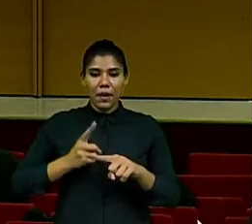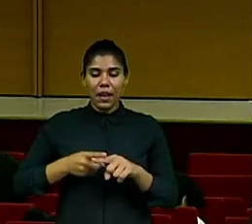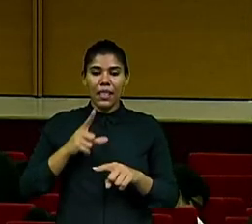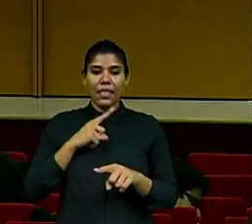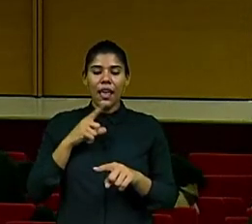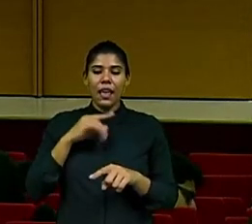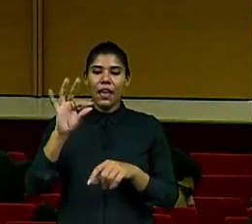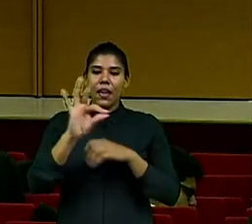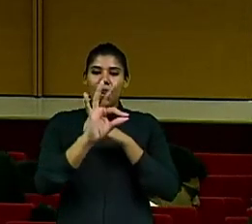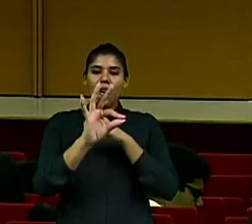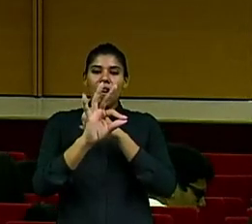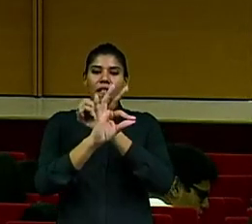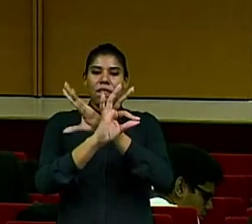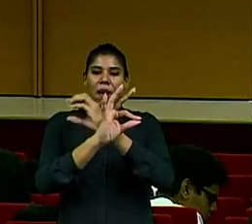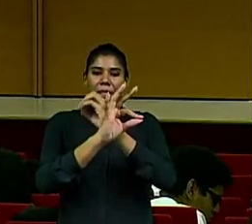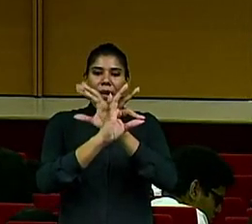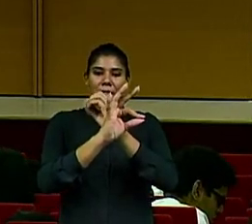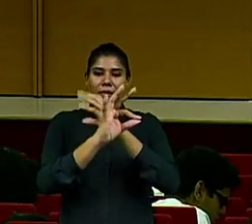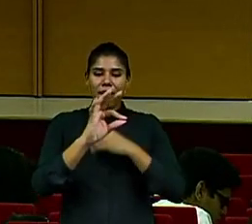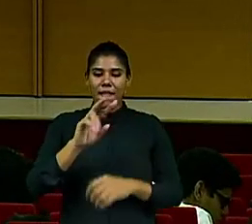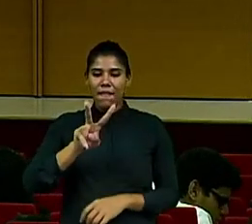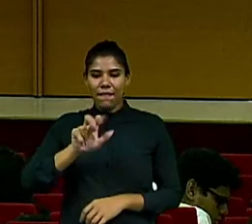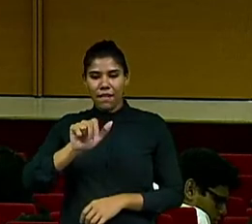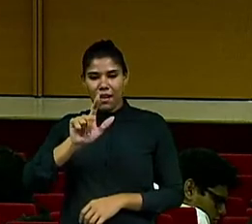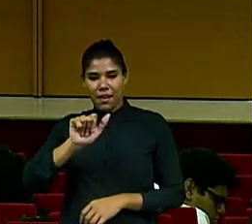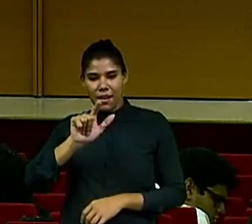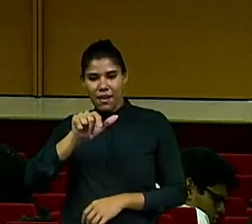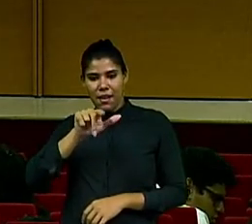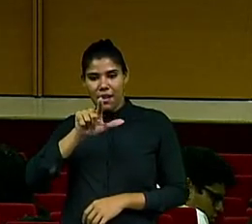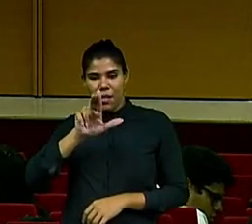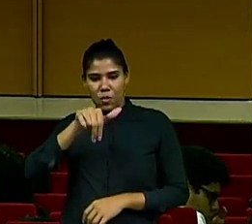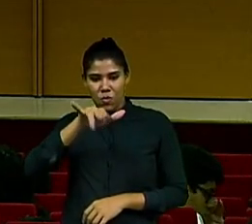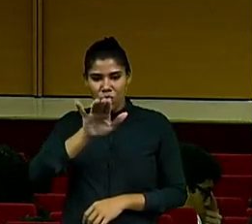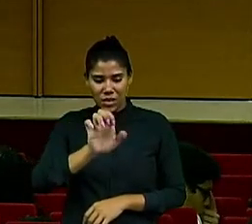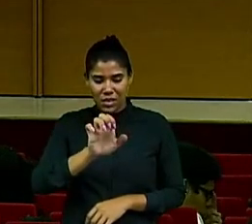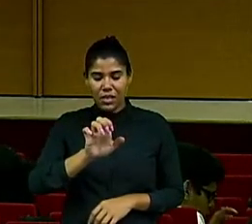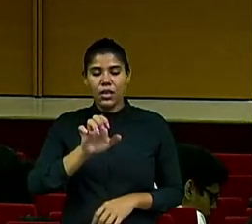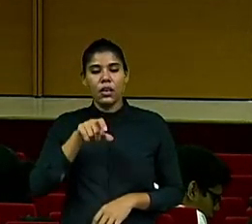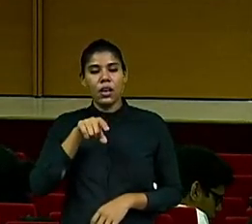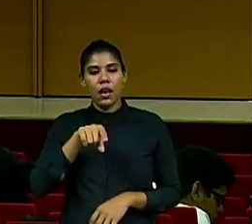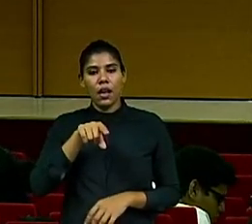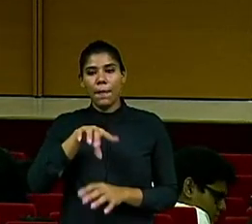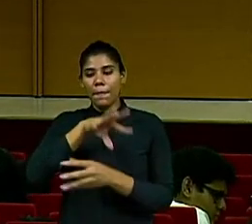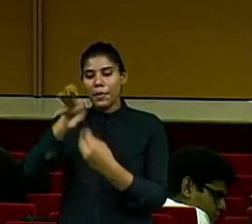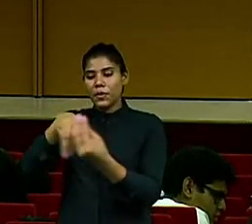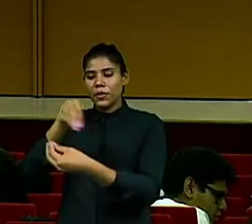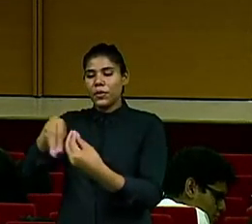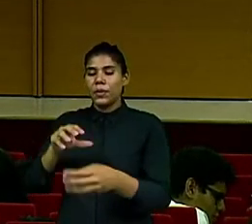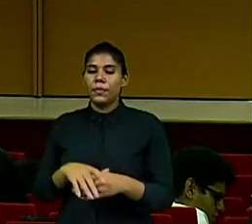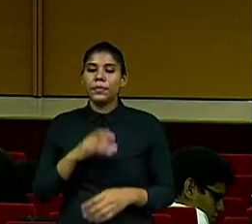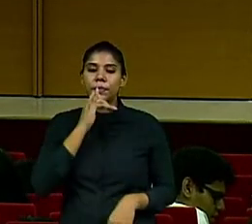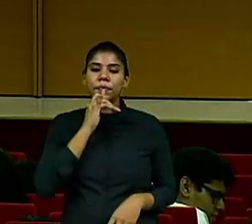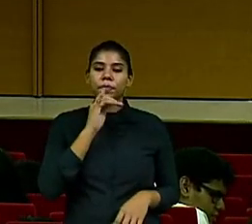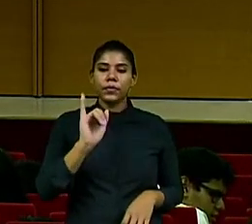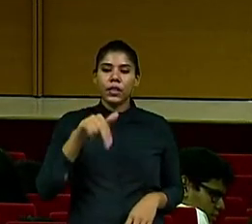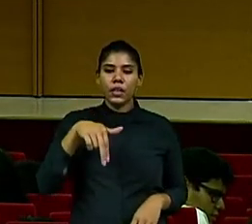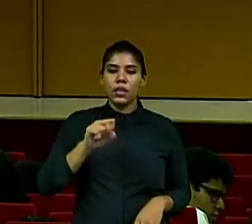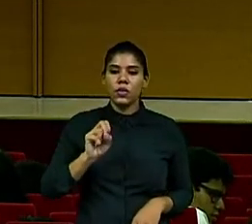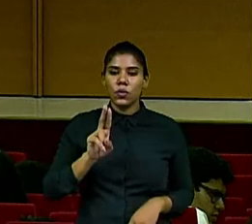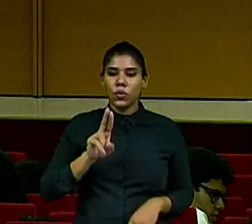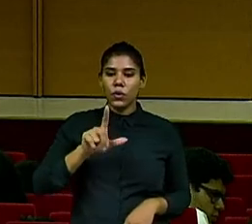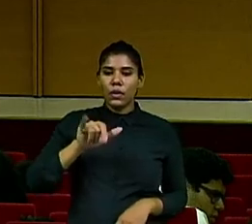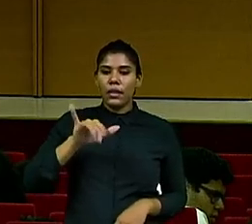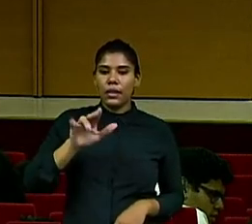me dá exemplos úteis pode dar a insulina humana que é o que mais cai no